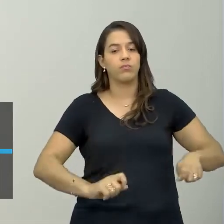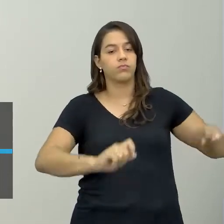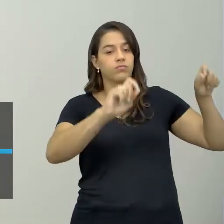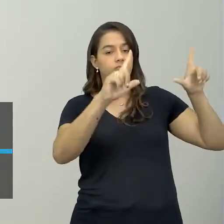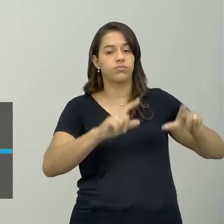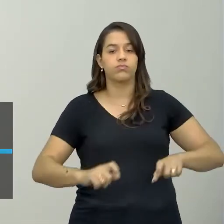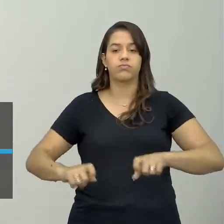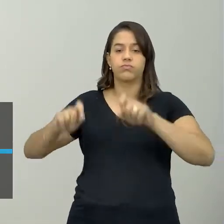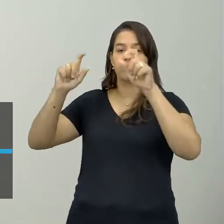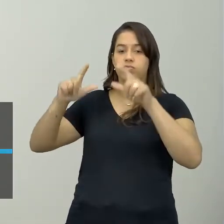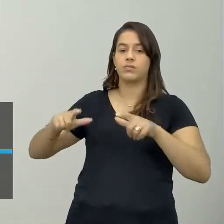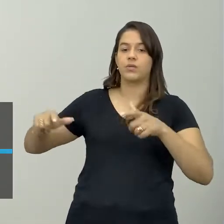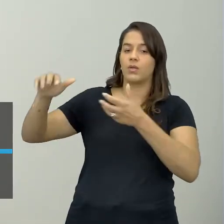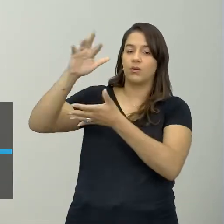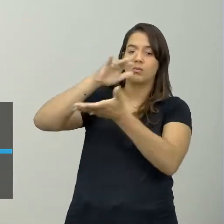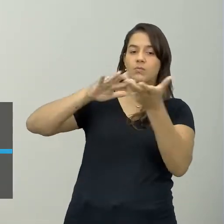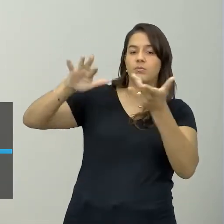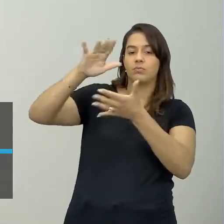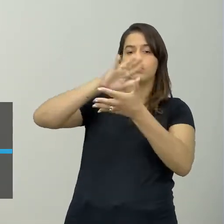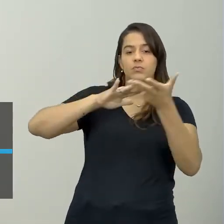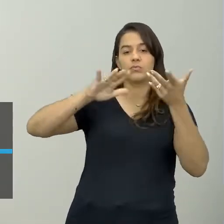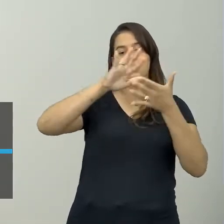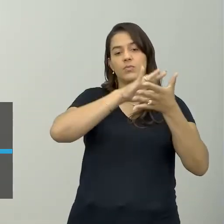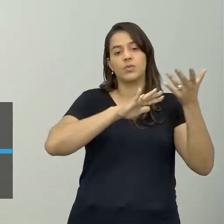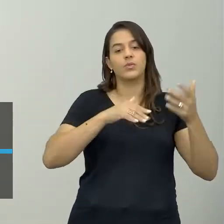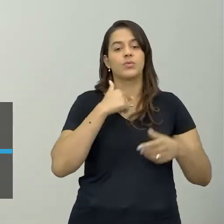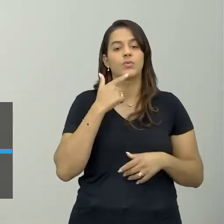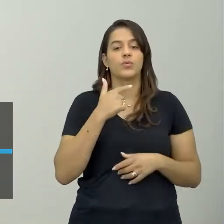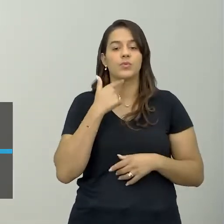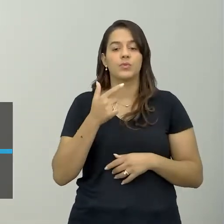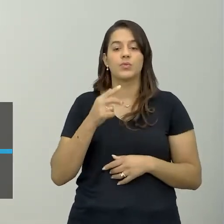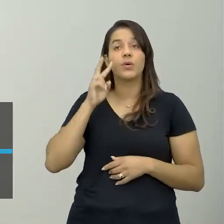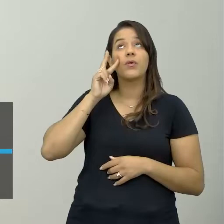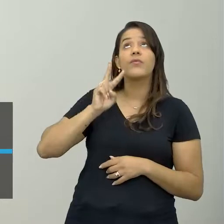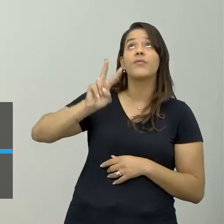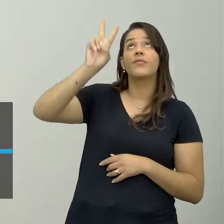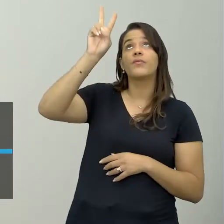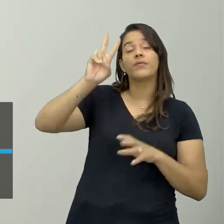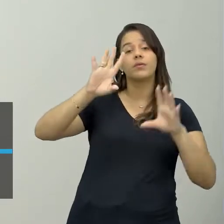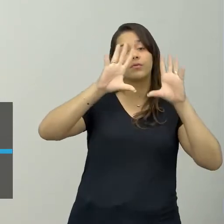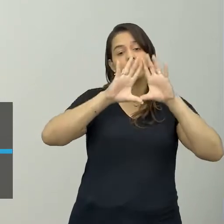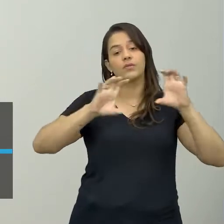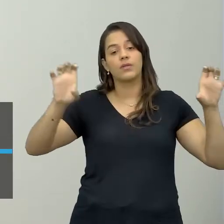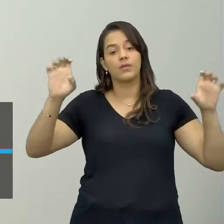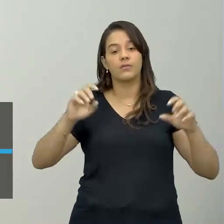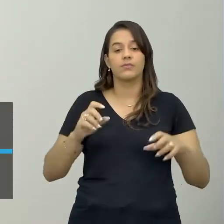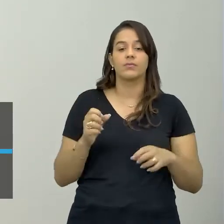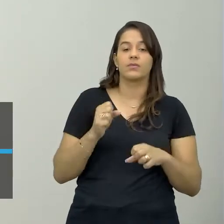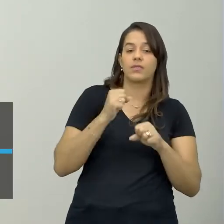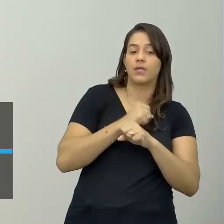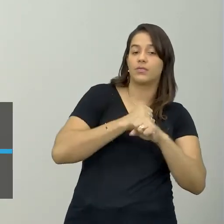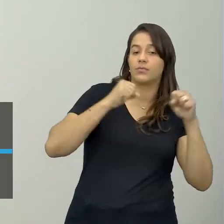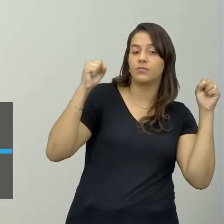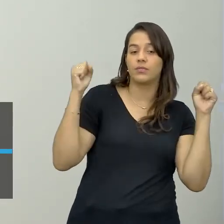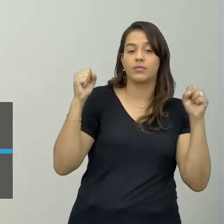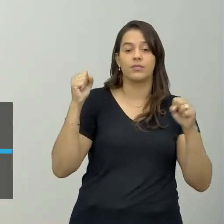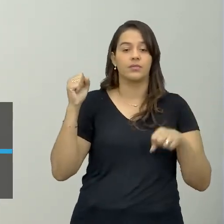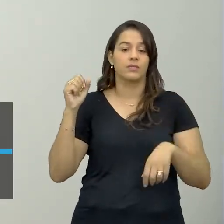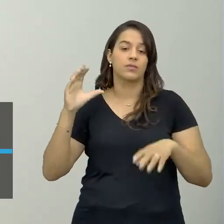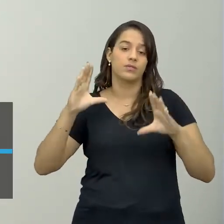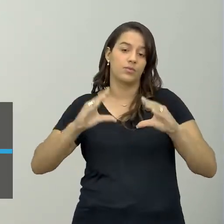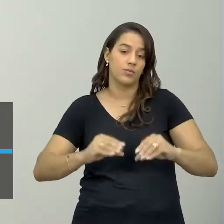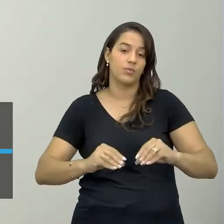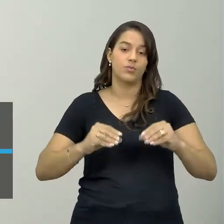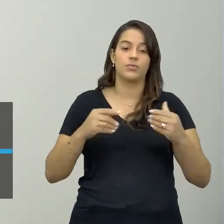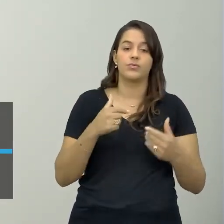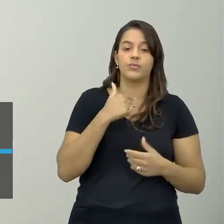porque a fumaça, a fuligem era tanta que você não conseguia ver o céu, tipo, estava claro, enfim. Óbvio, né? Tá de dia